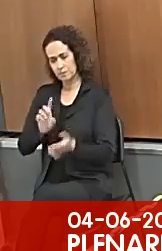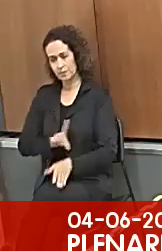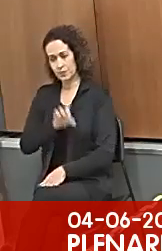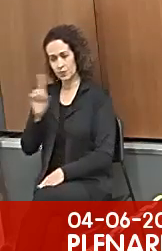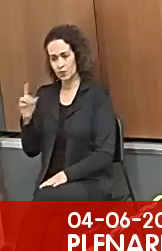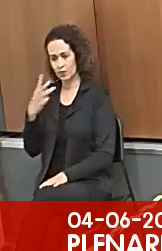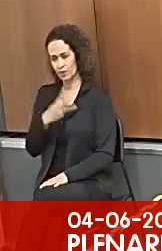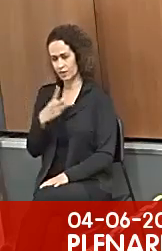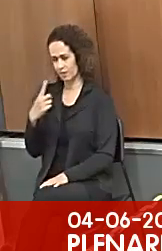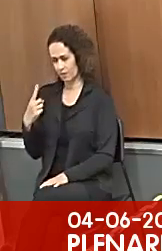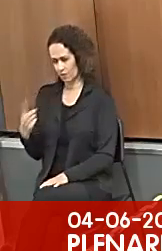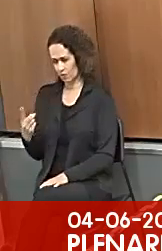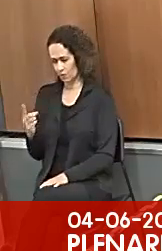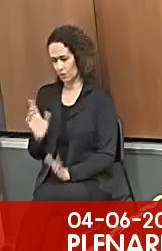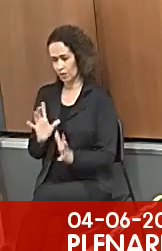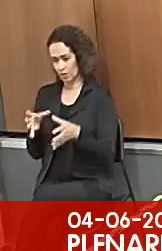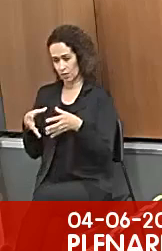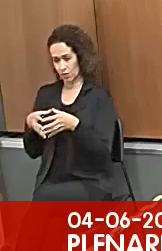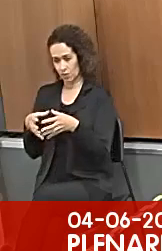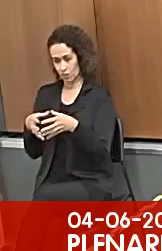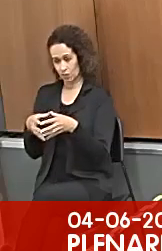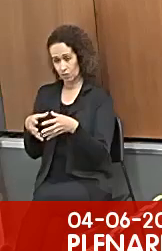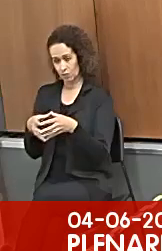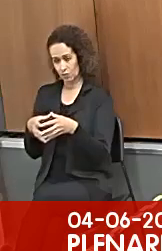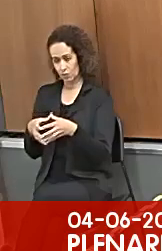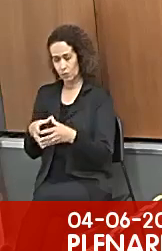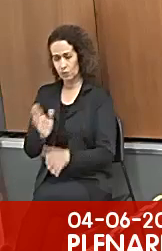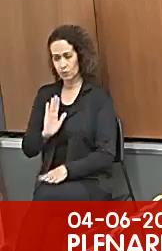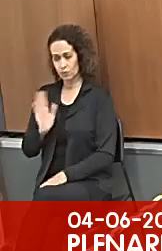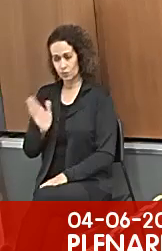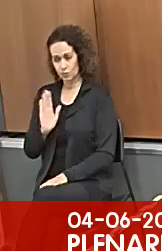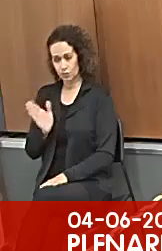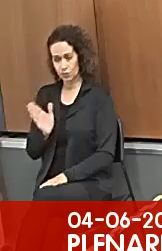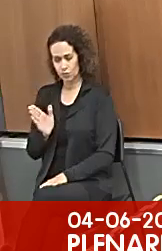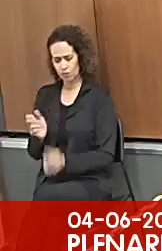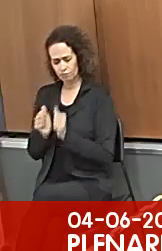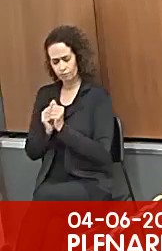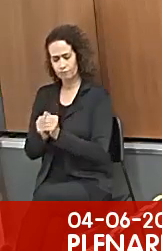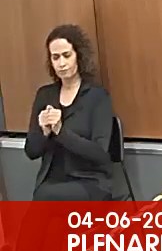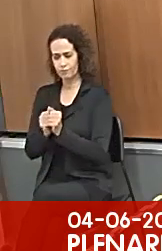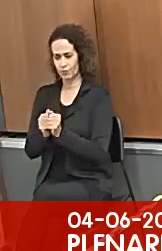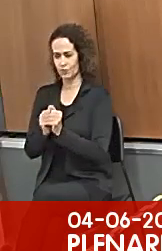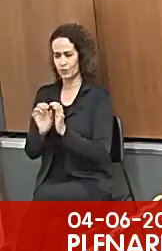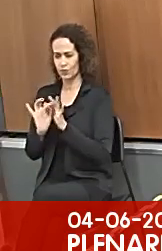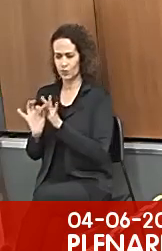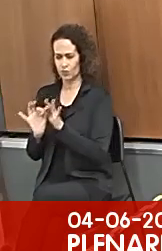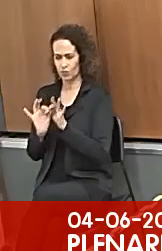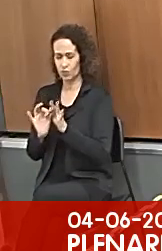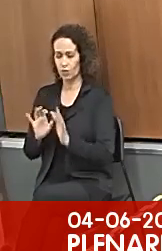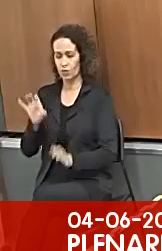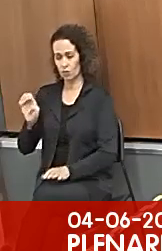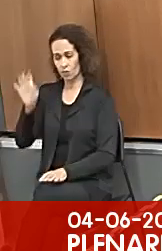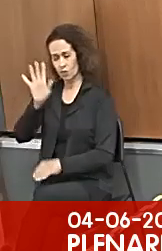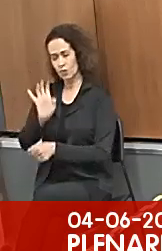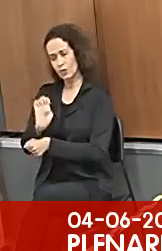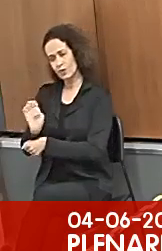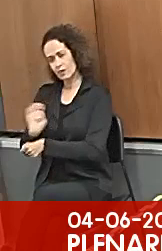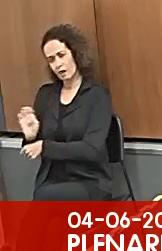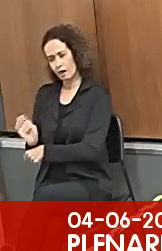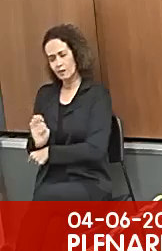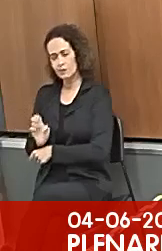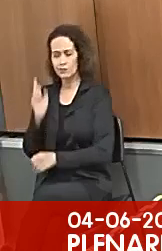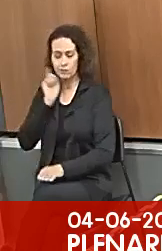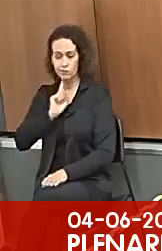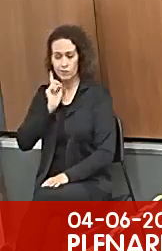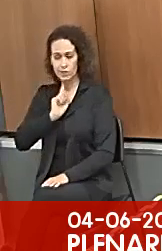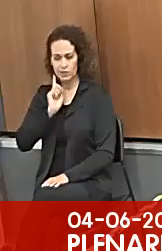Essa comissão está exatamente construindo nesse espírito de andar o nosso estado de Minas Gerais,